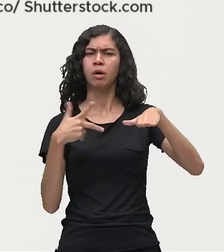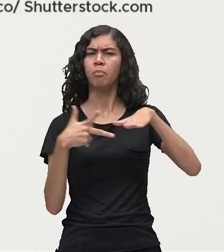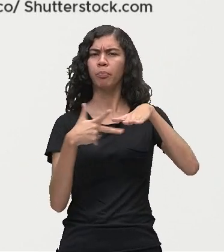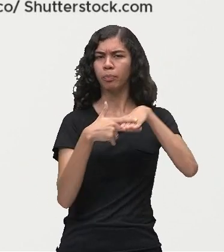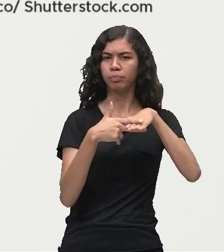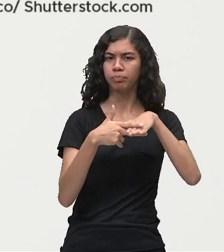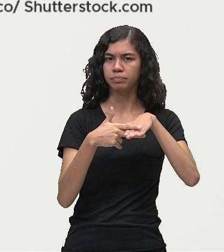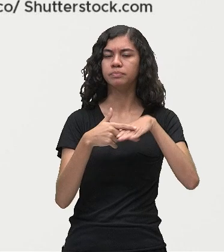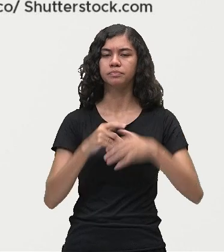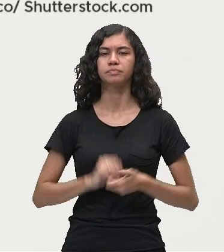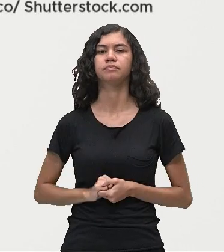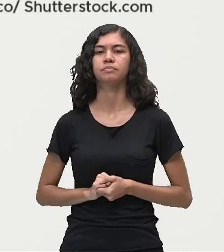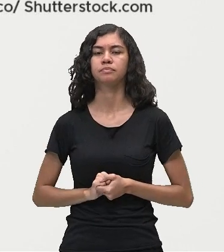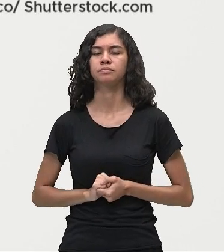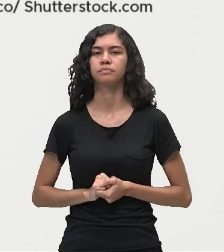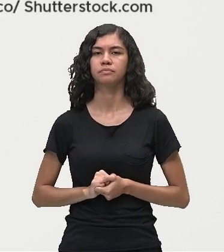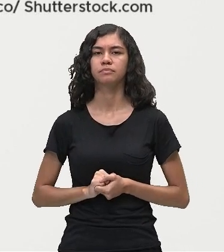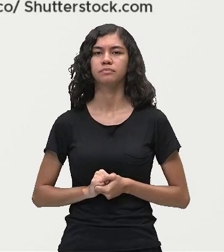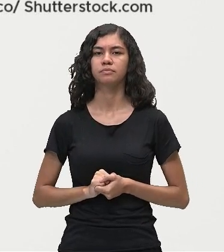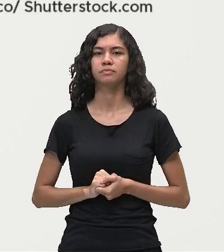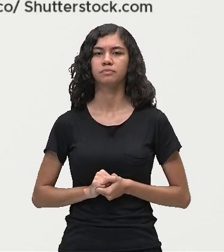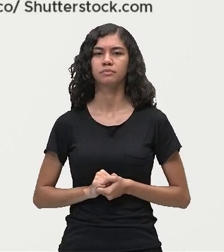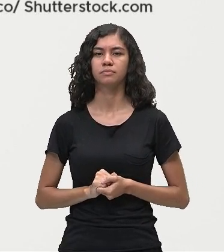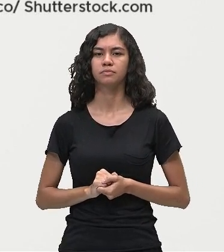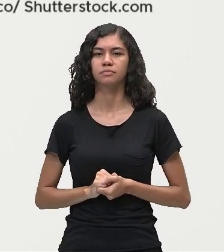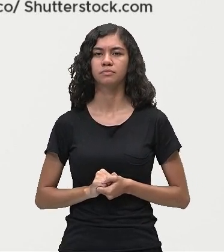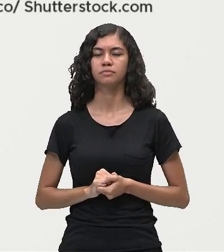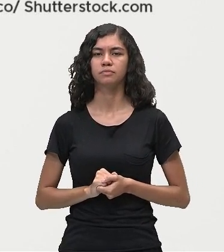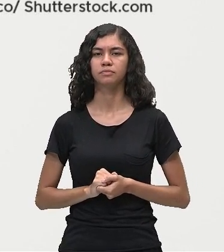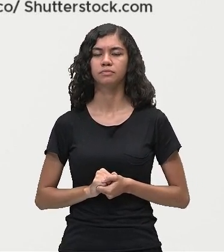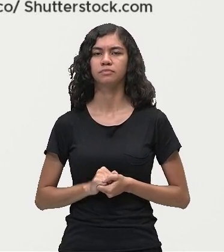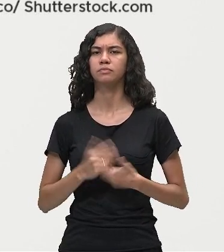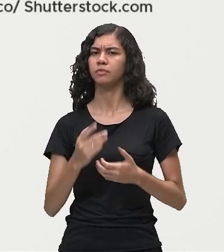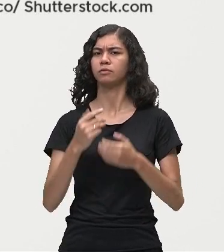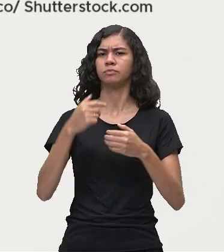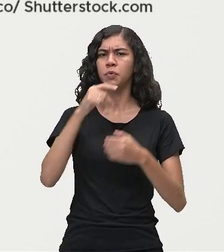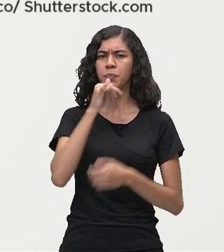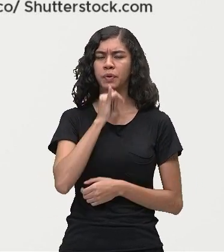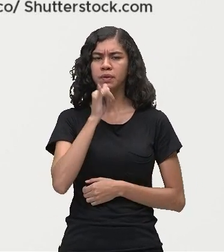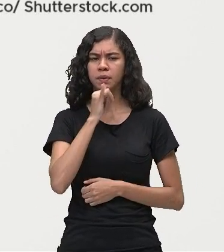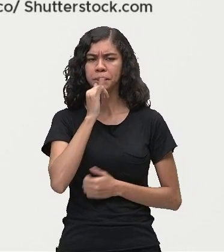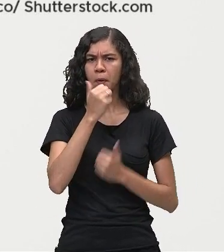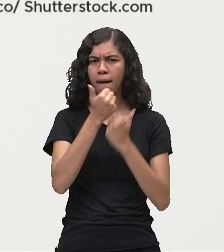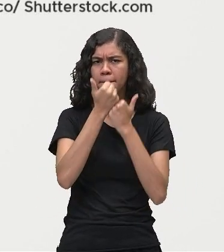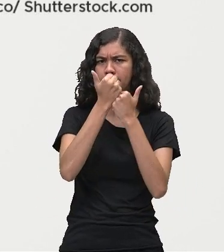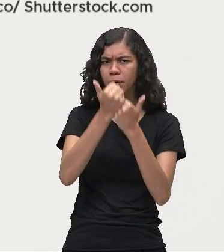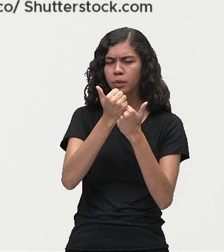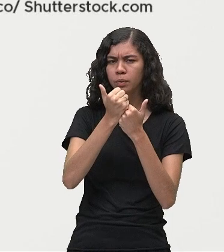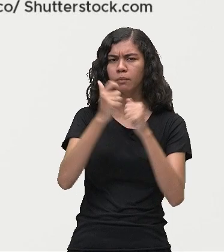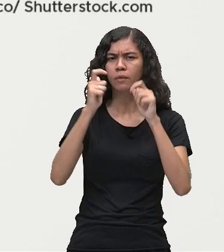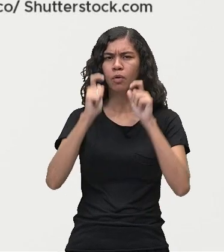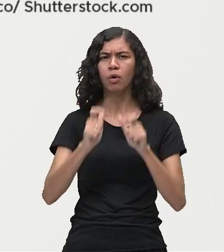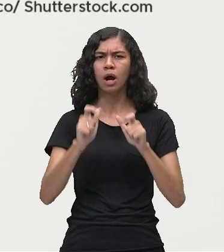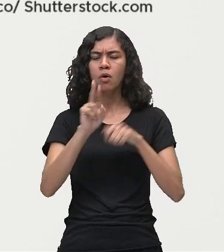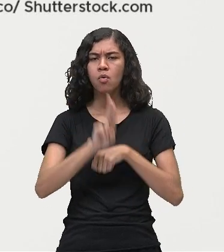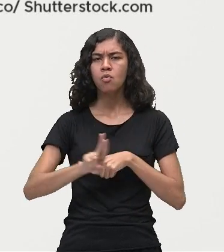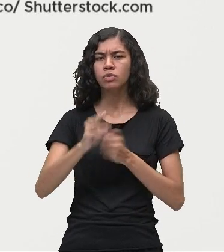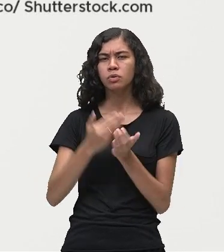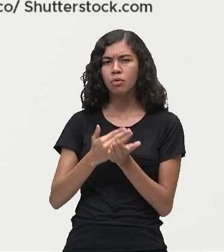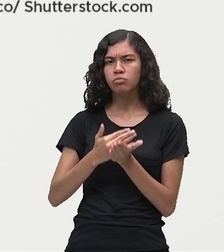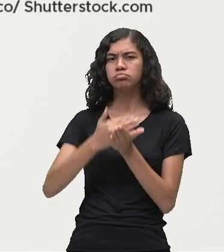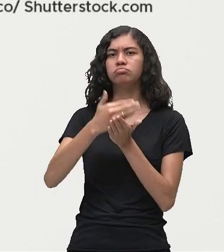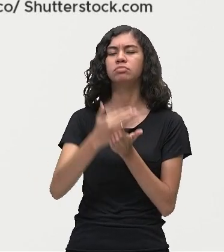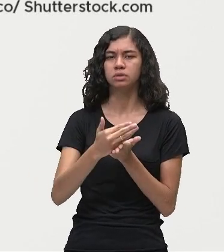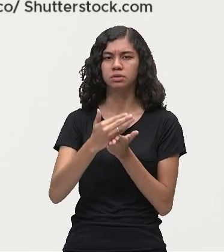aqui, alavancas interfixas. O ponto de apoio fica entre os pontos onde se aplica a força potente e o ponto onde se encontra